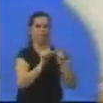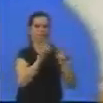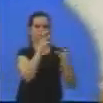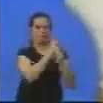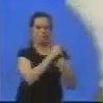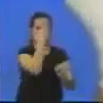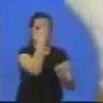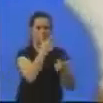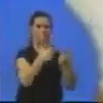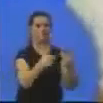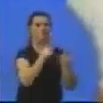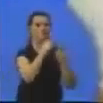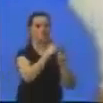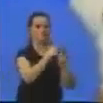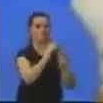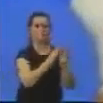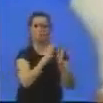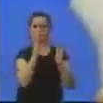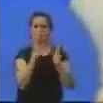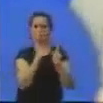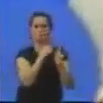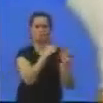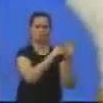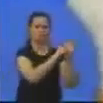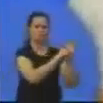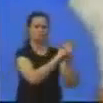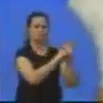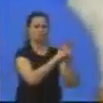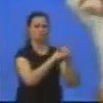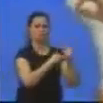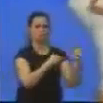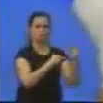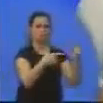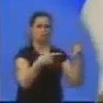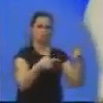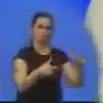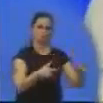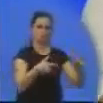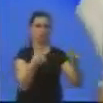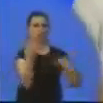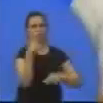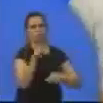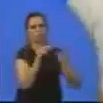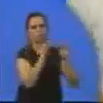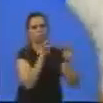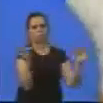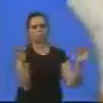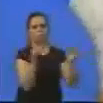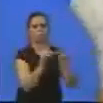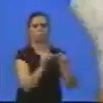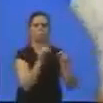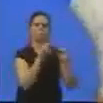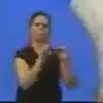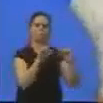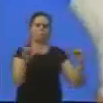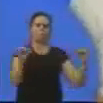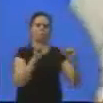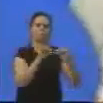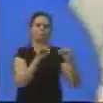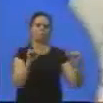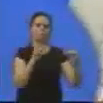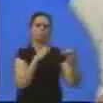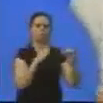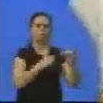A é positivo, portanto, positivo de um lado, negativo do outro. Aí você vai fazer uma outra reta e onde a função derivada